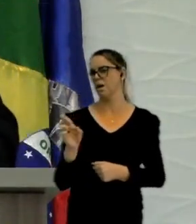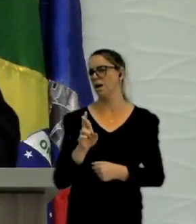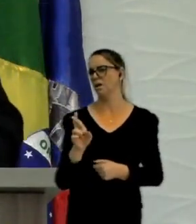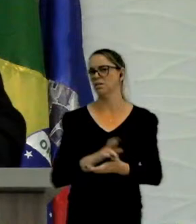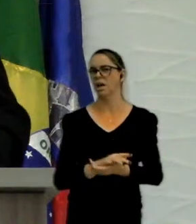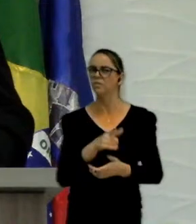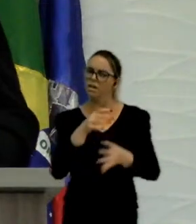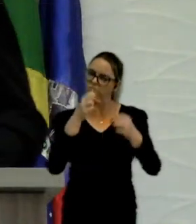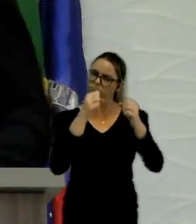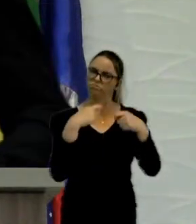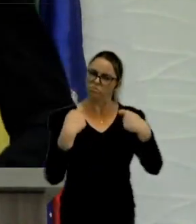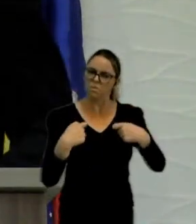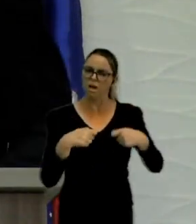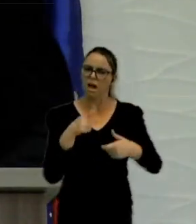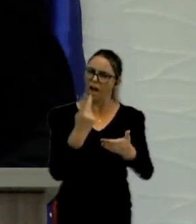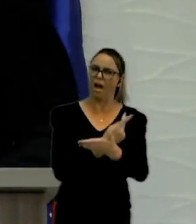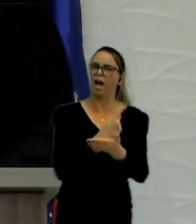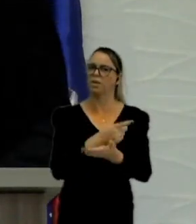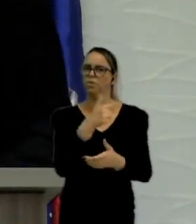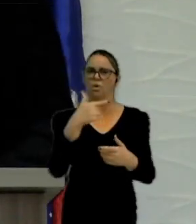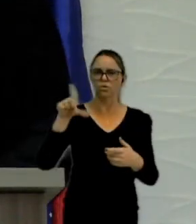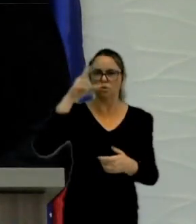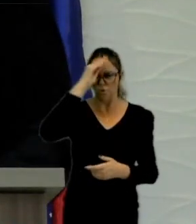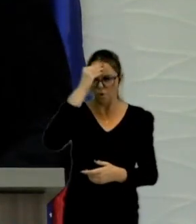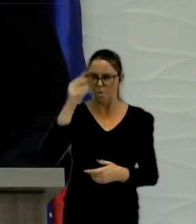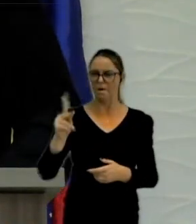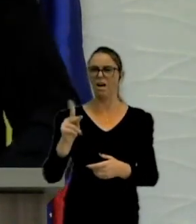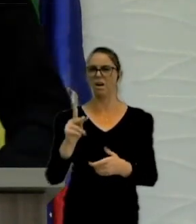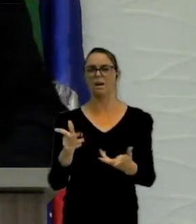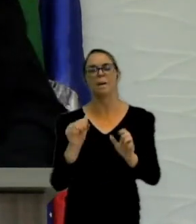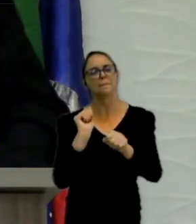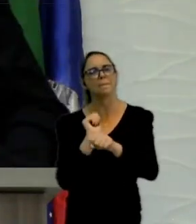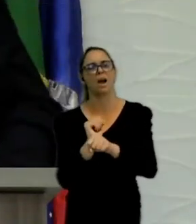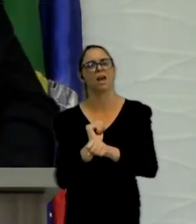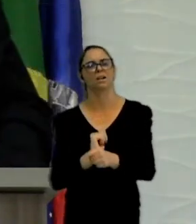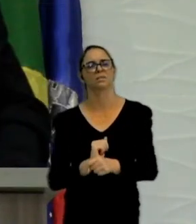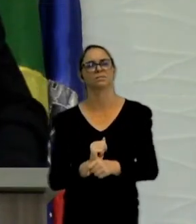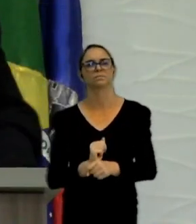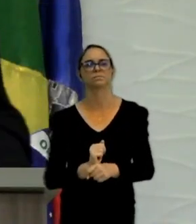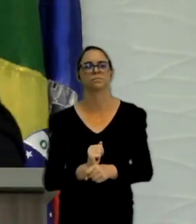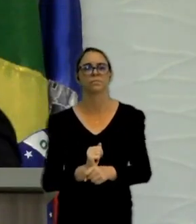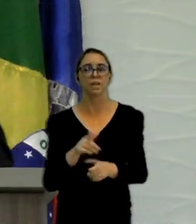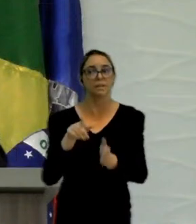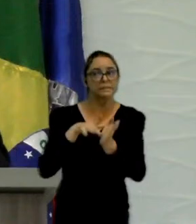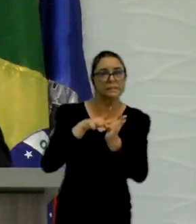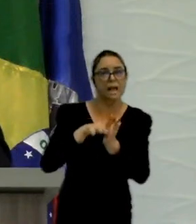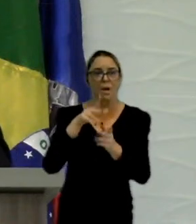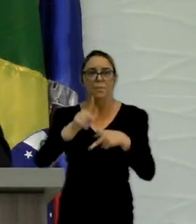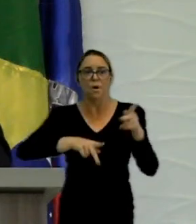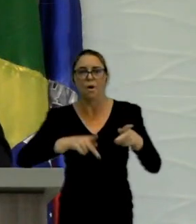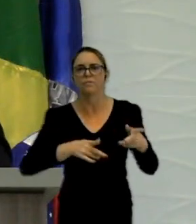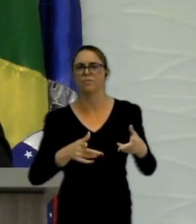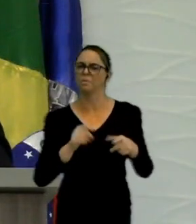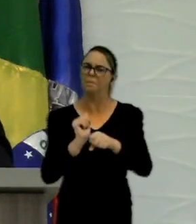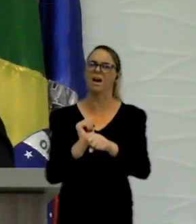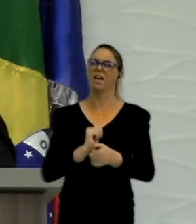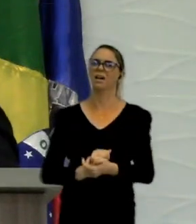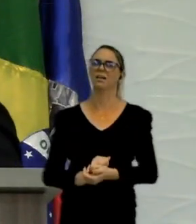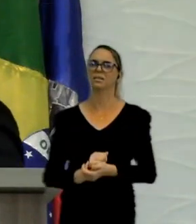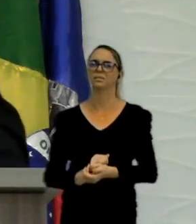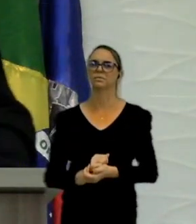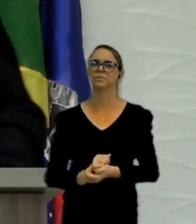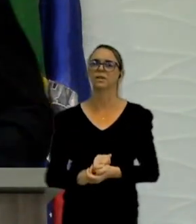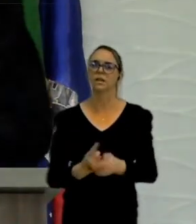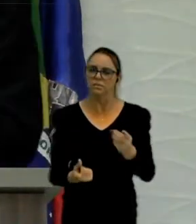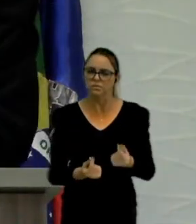incompetência, deixe de transferir incompetência para os outros. Pare com isso, pare de tentar enganar a população. Num